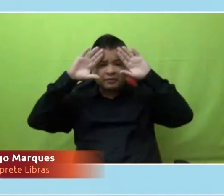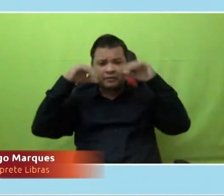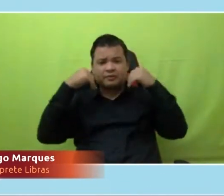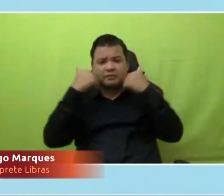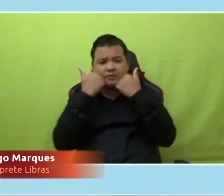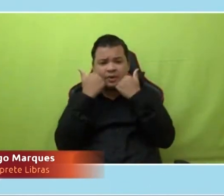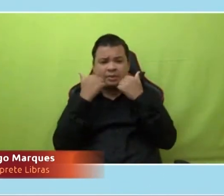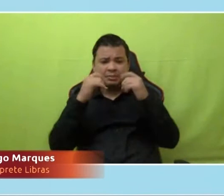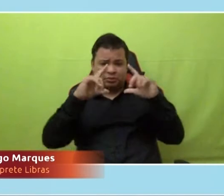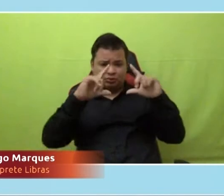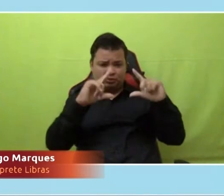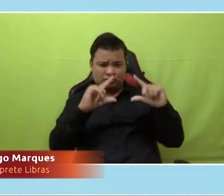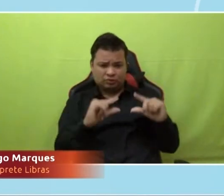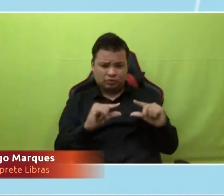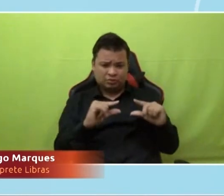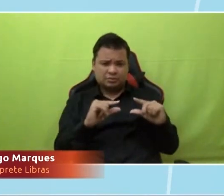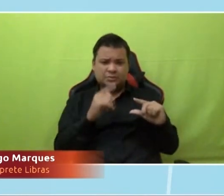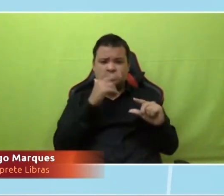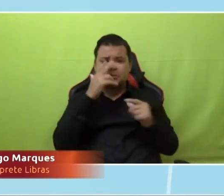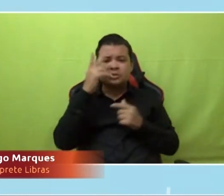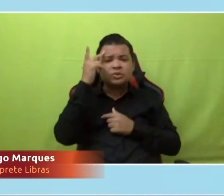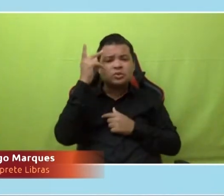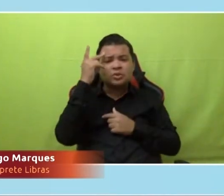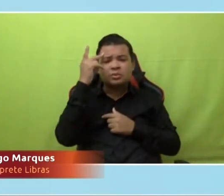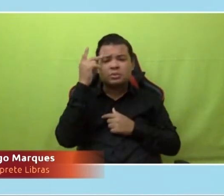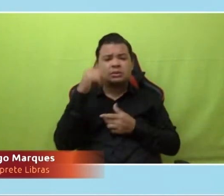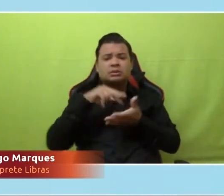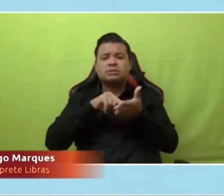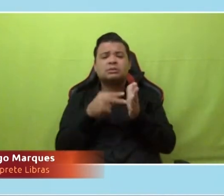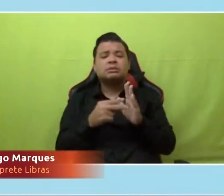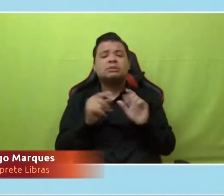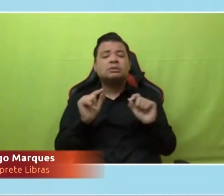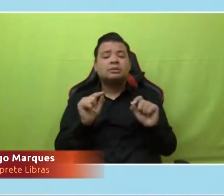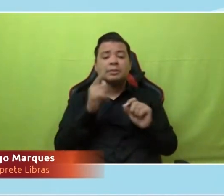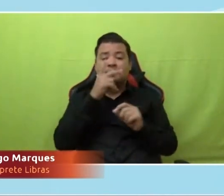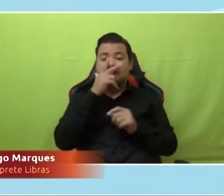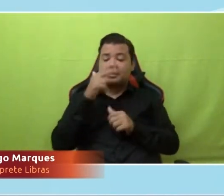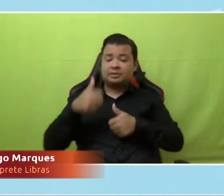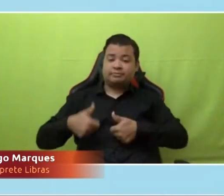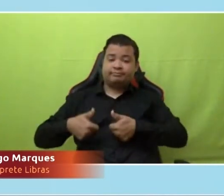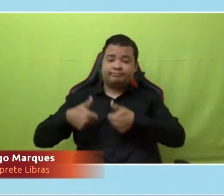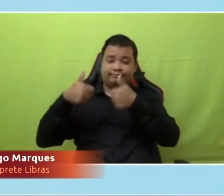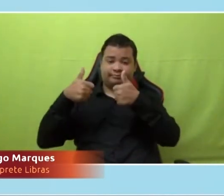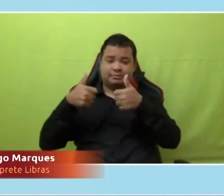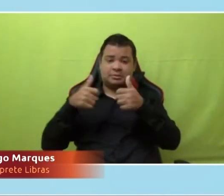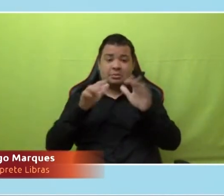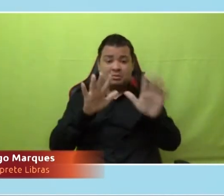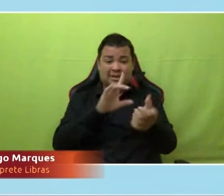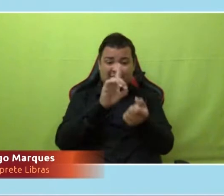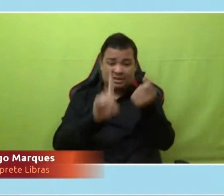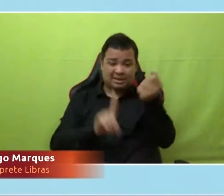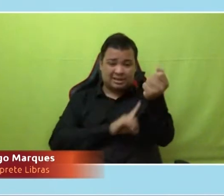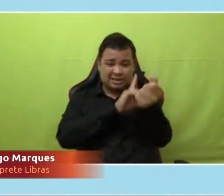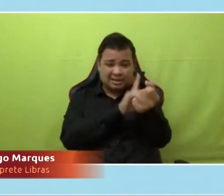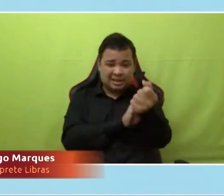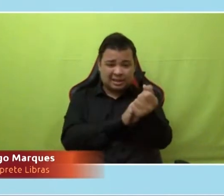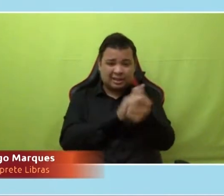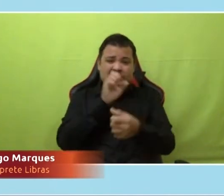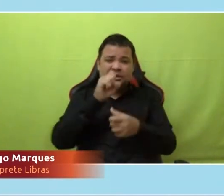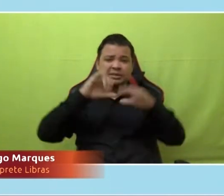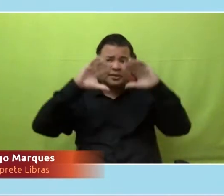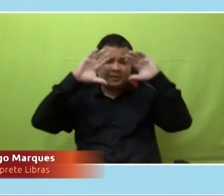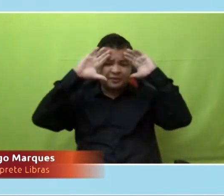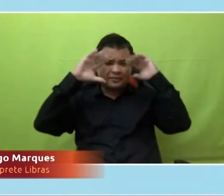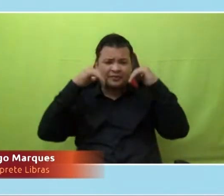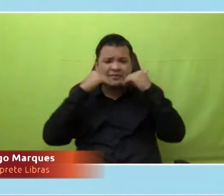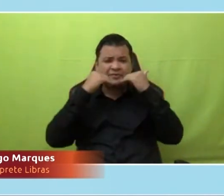acontecendo? A imensa maioria das vezes, a gente está melhorando. Mas para dengue, não. Exatamente quando a febre diminui